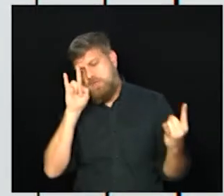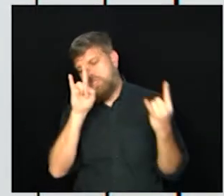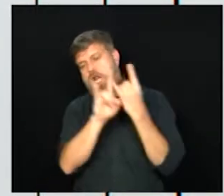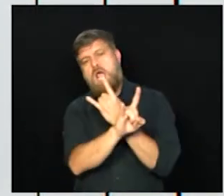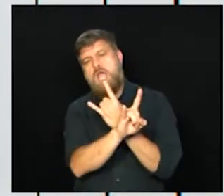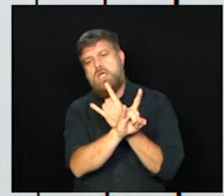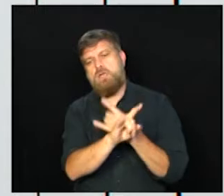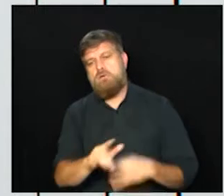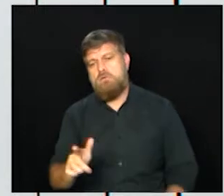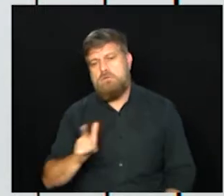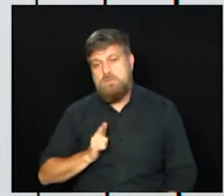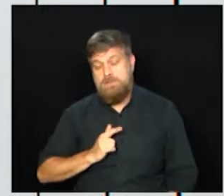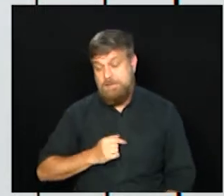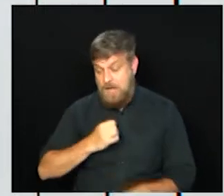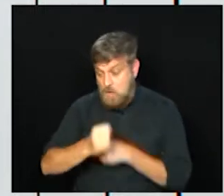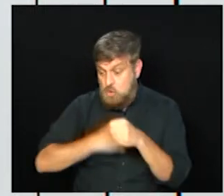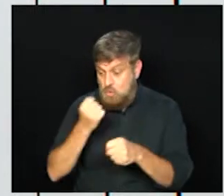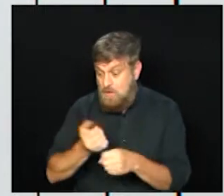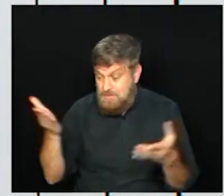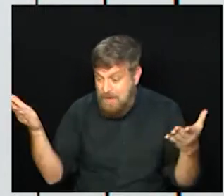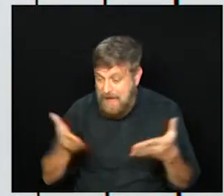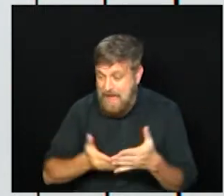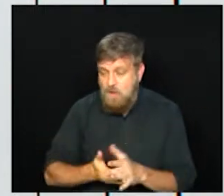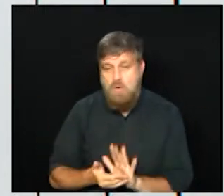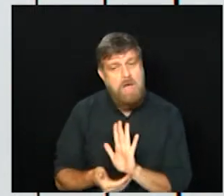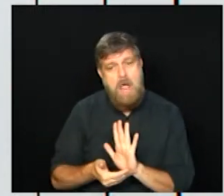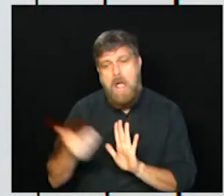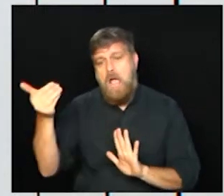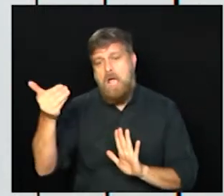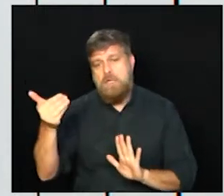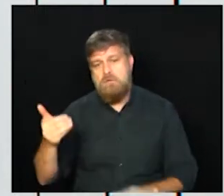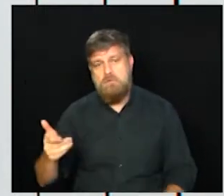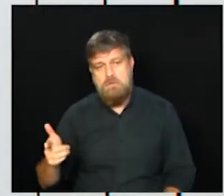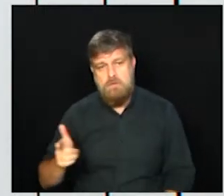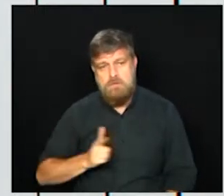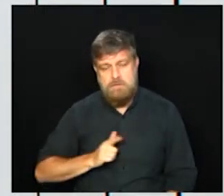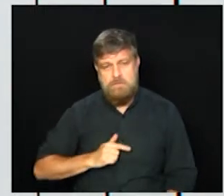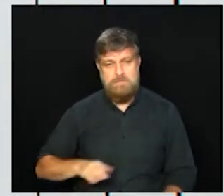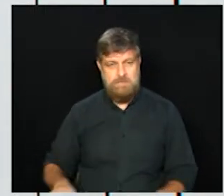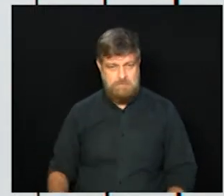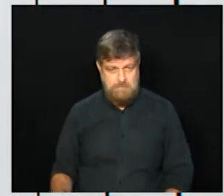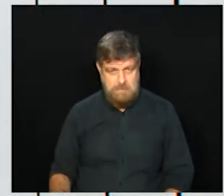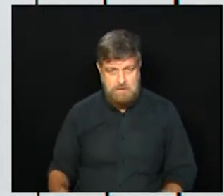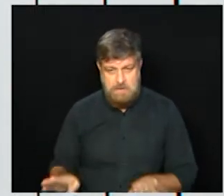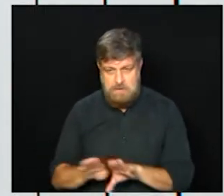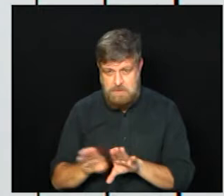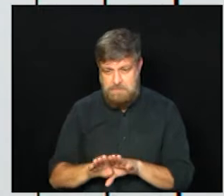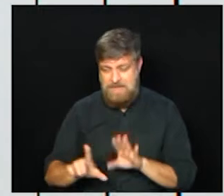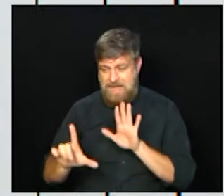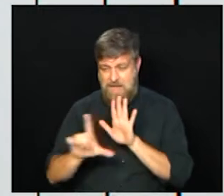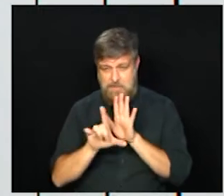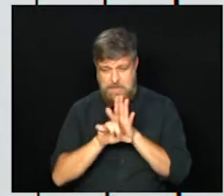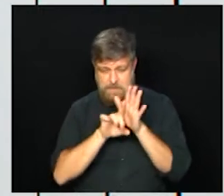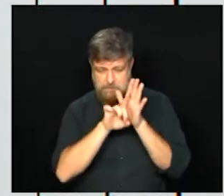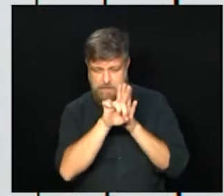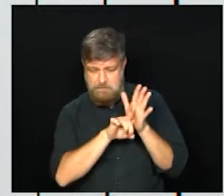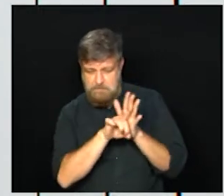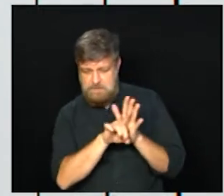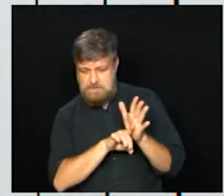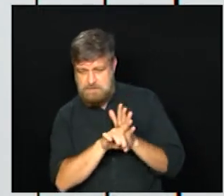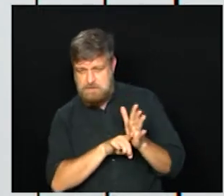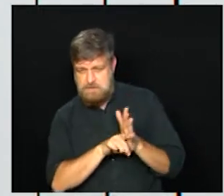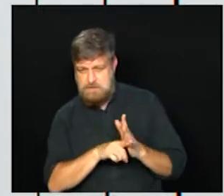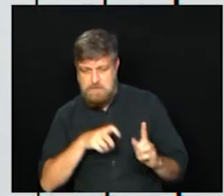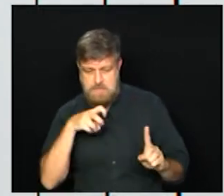que caiu esse ano. A gente precisa lembrar que a lei do stalker, né, contra o stalker, que também foi colocada esse